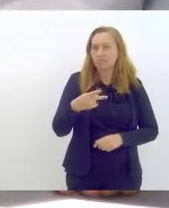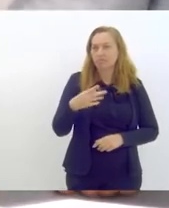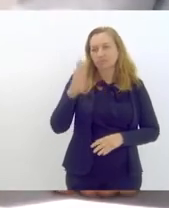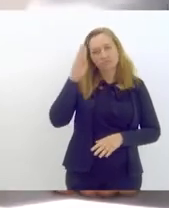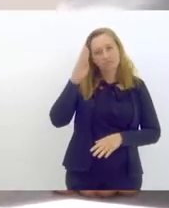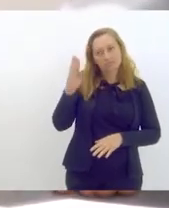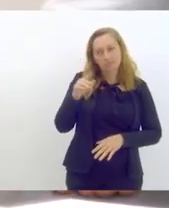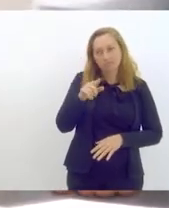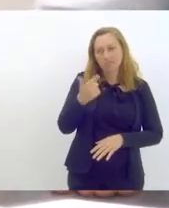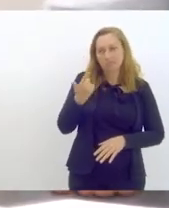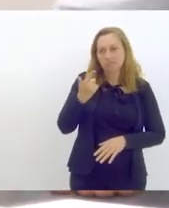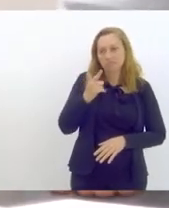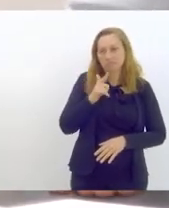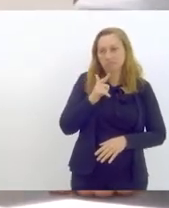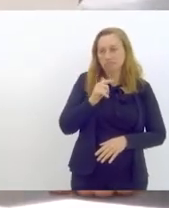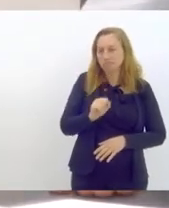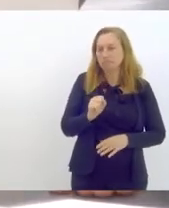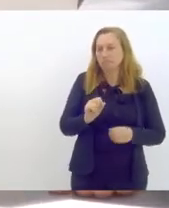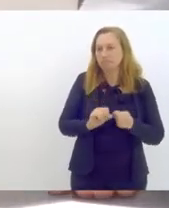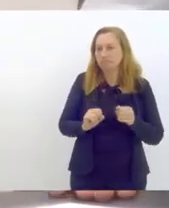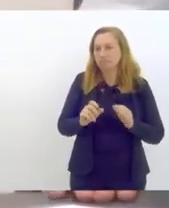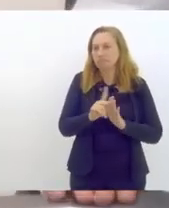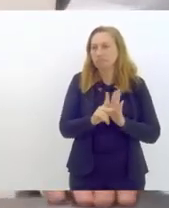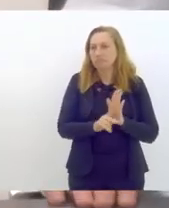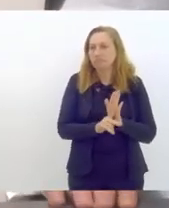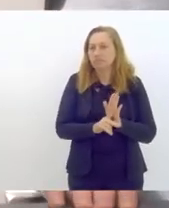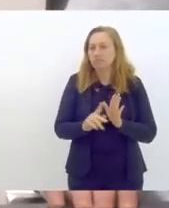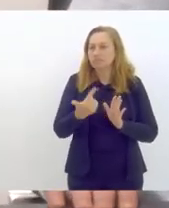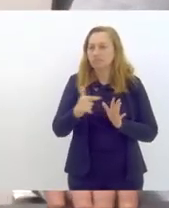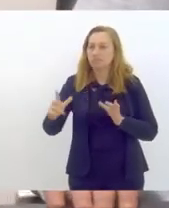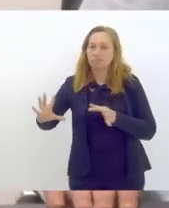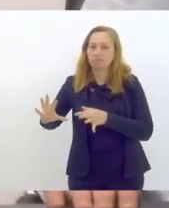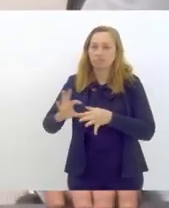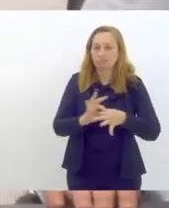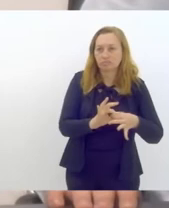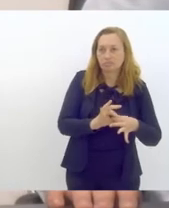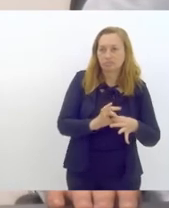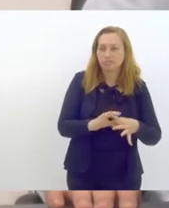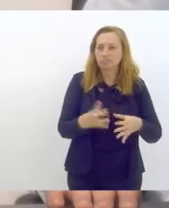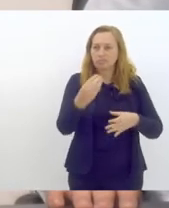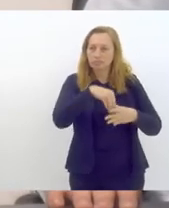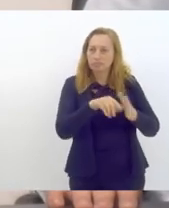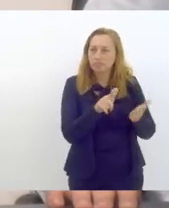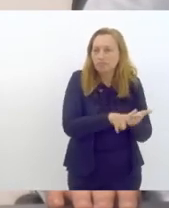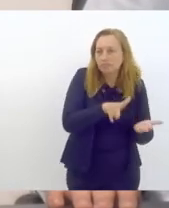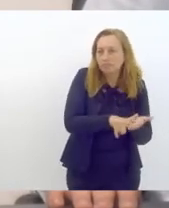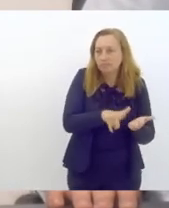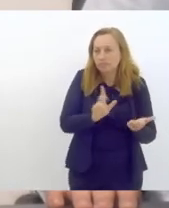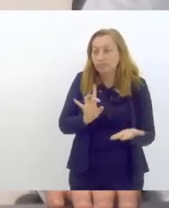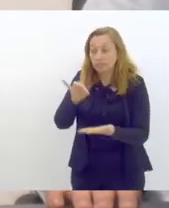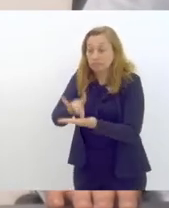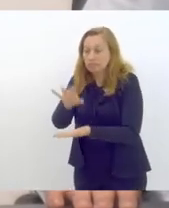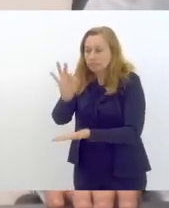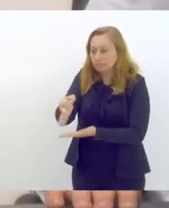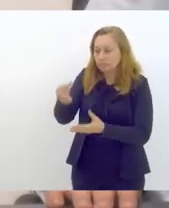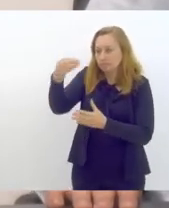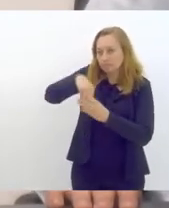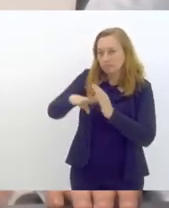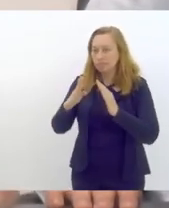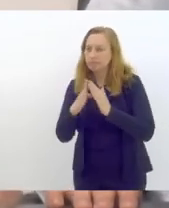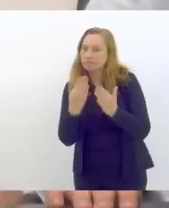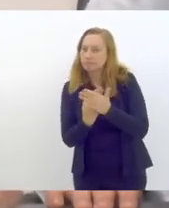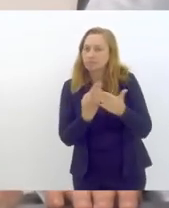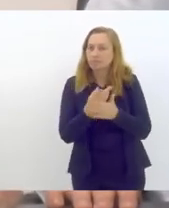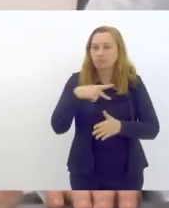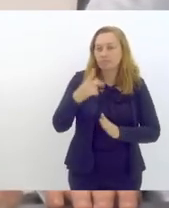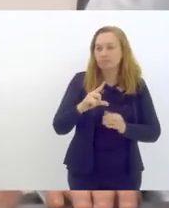fundamental, você não consegue fazer projeto nenhum sem ter essa integração entre o que está no papel e a realidade concreta das escolas, ressaltar que o